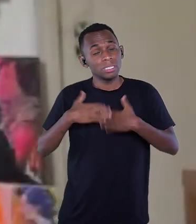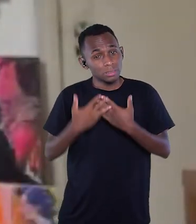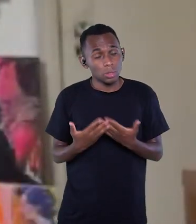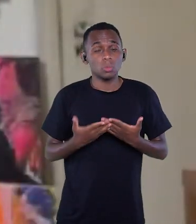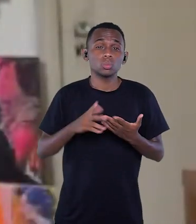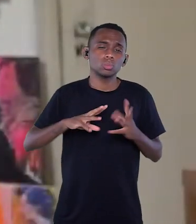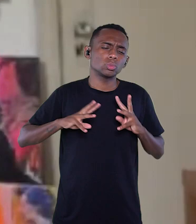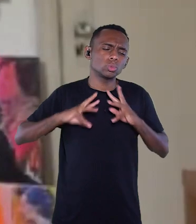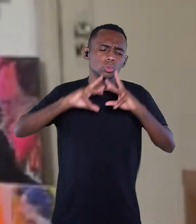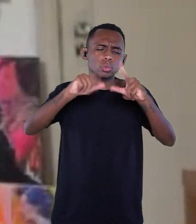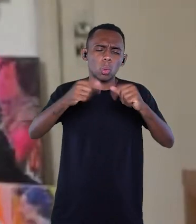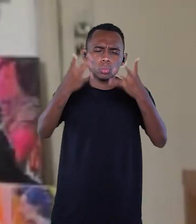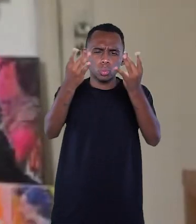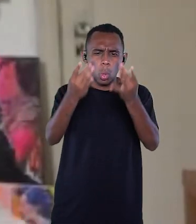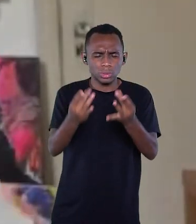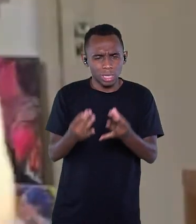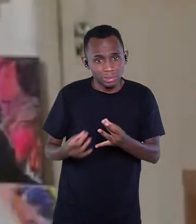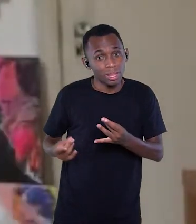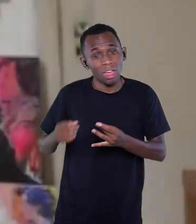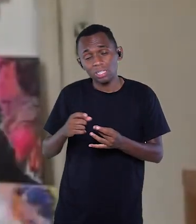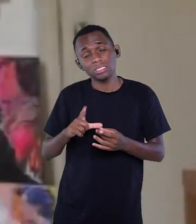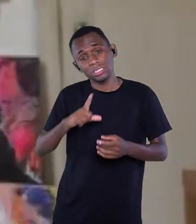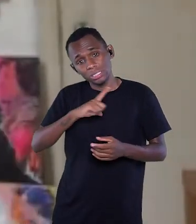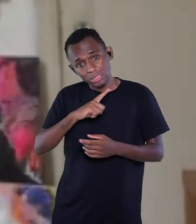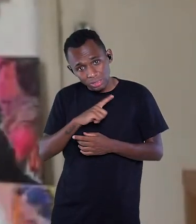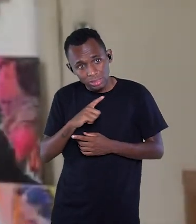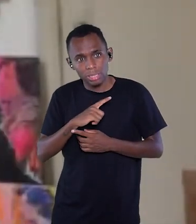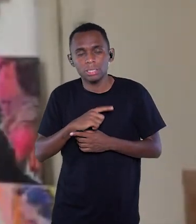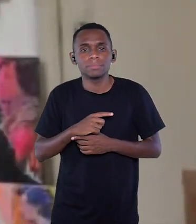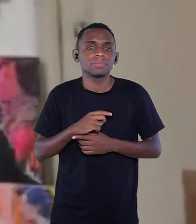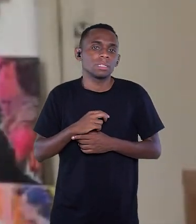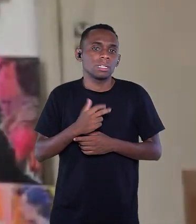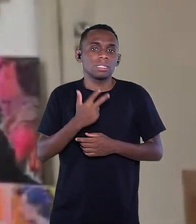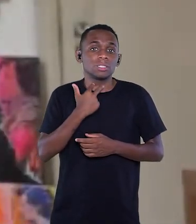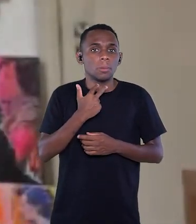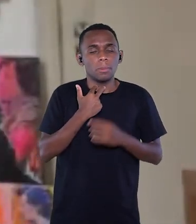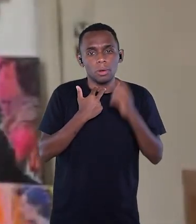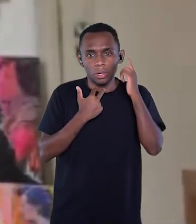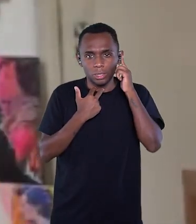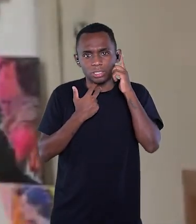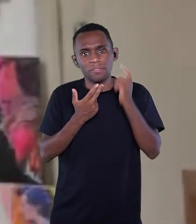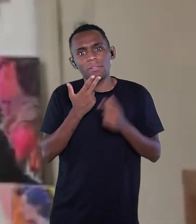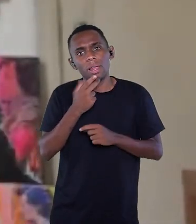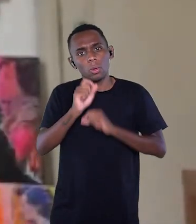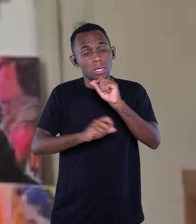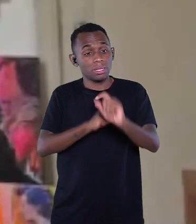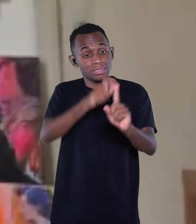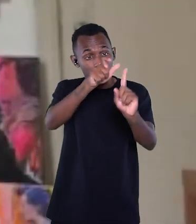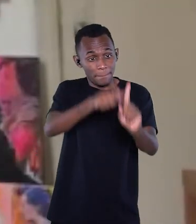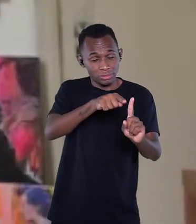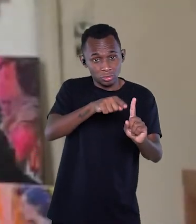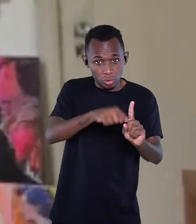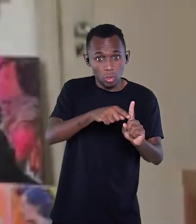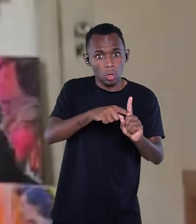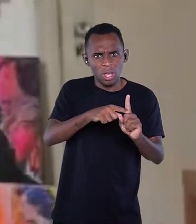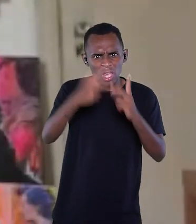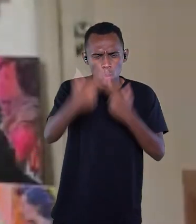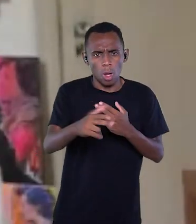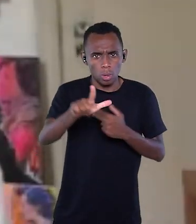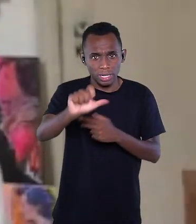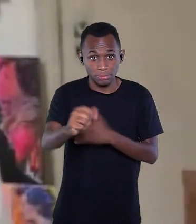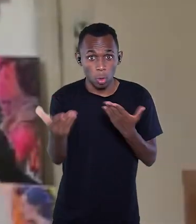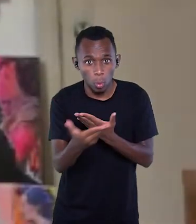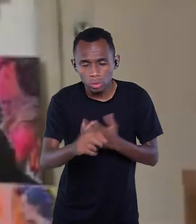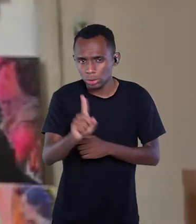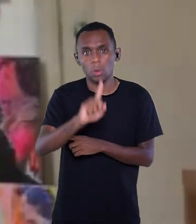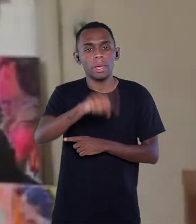isso tudo tá ali, né? A gente não pode dizer que Safo foi uma lésbica no sentido que a gente conhece como lésbica hoje, mas ela